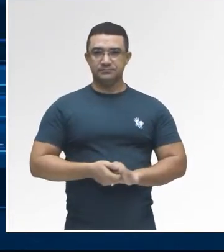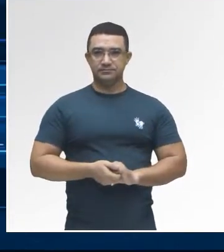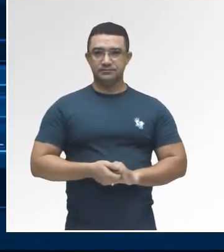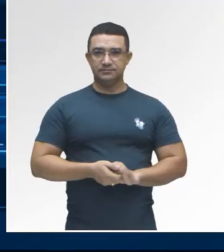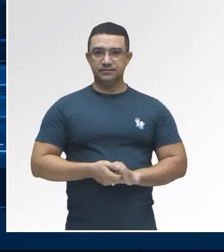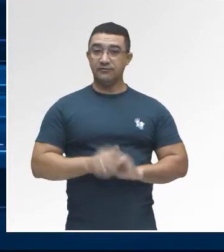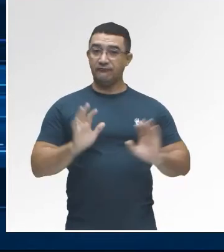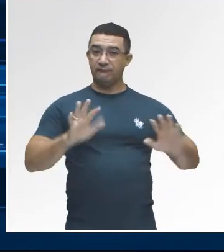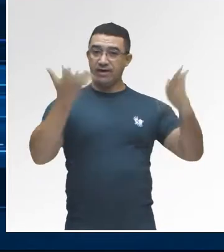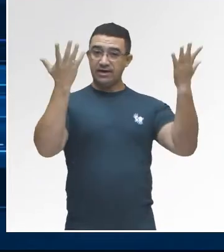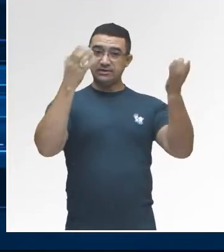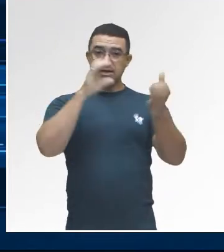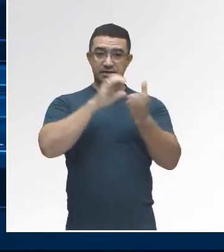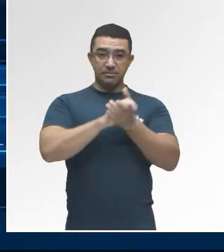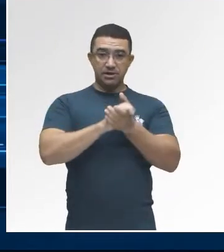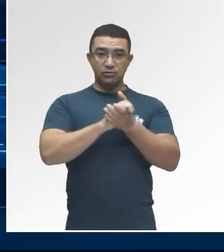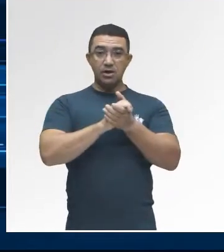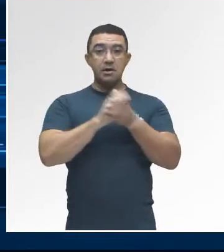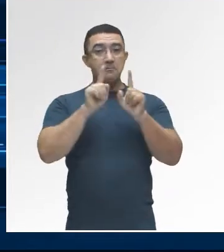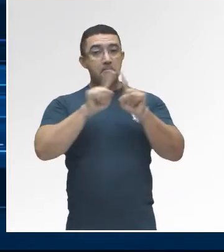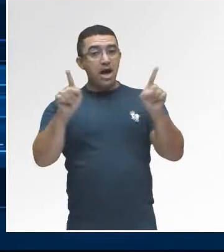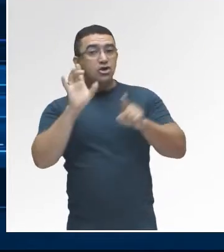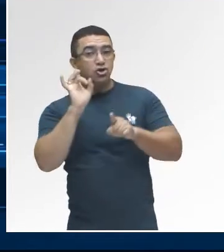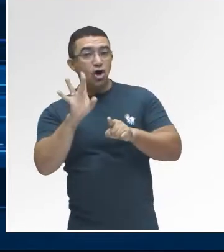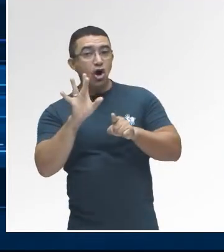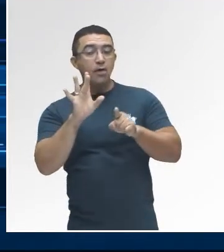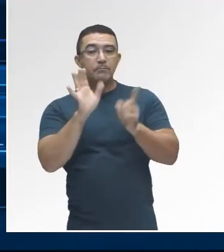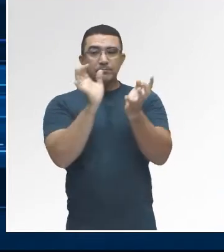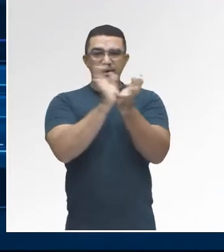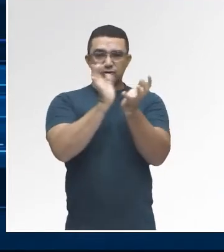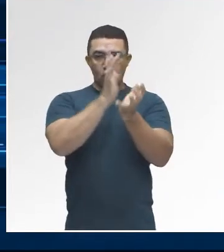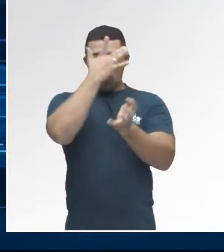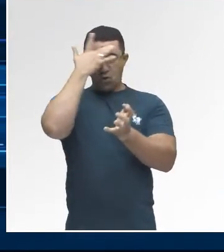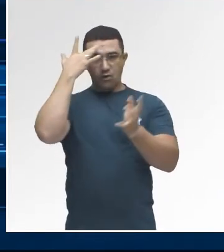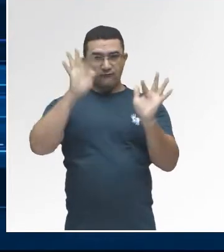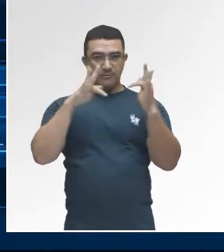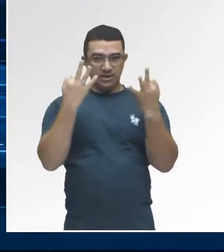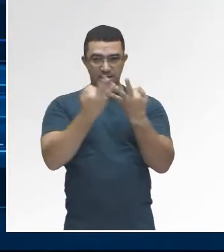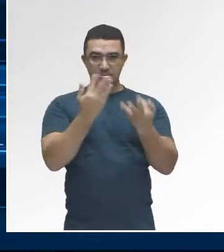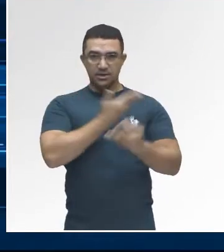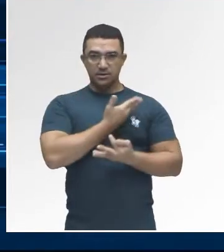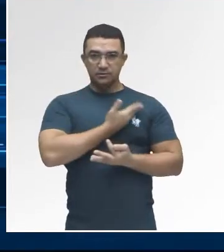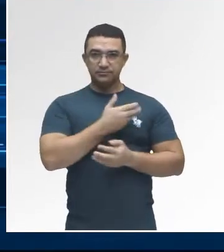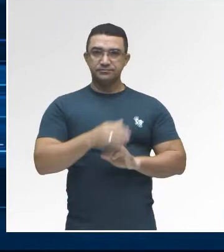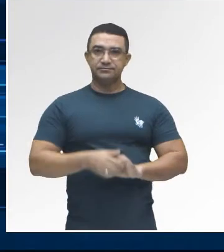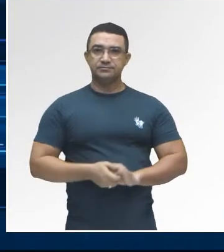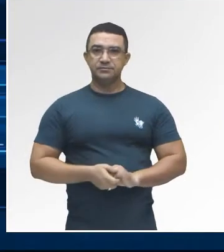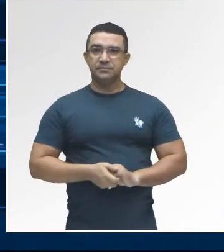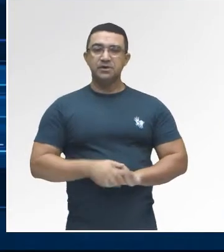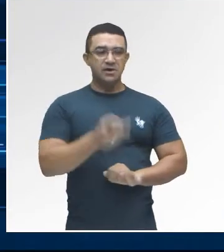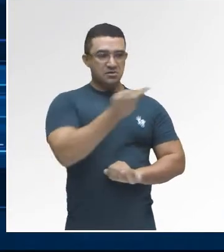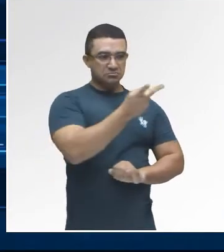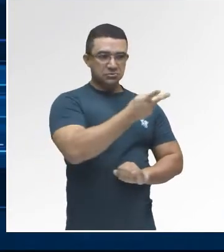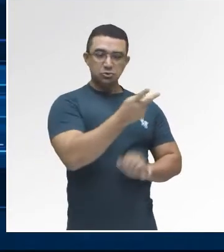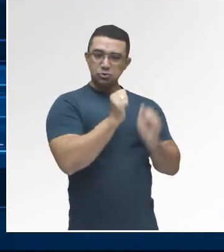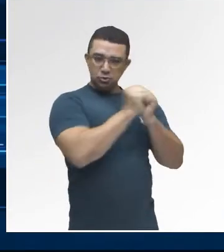party, festa de casamento apenas para família e amigos próximos. Hanging out with, se dar bem com